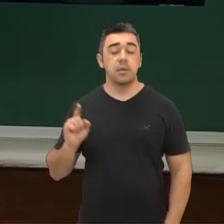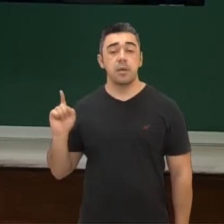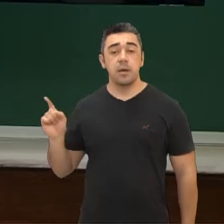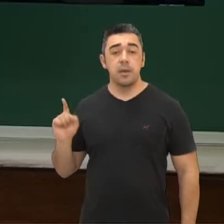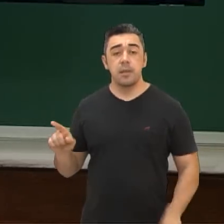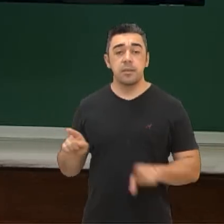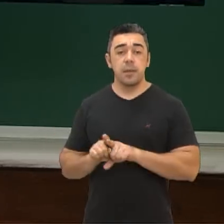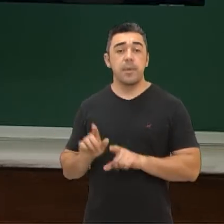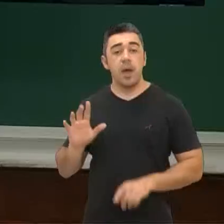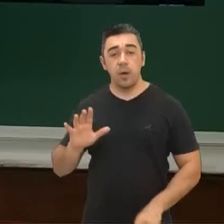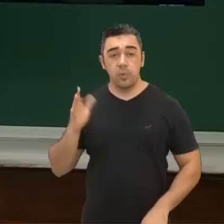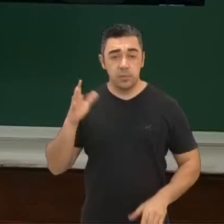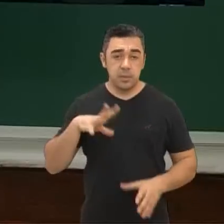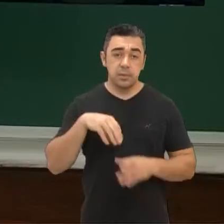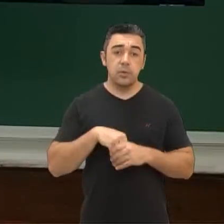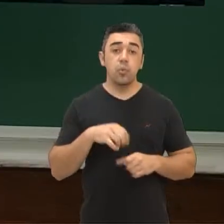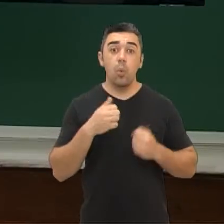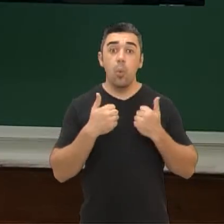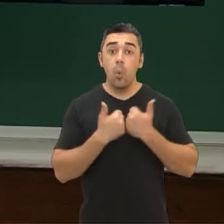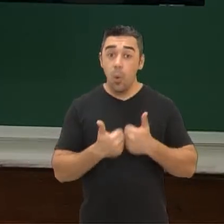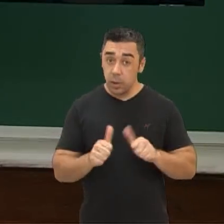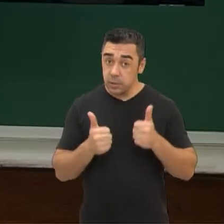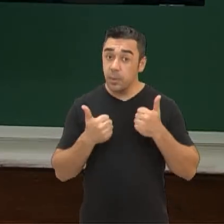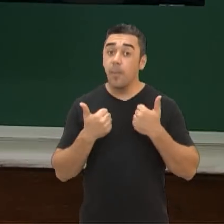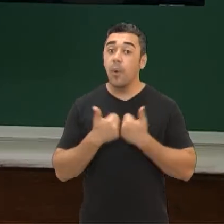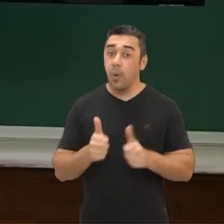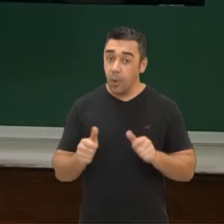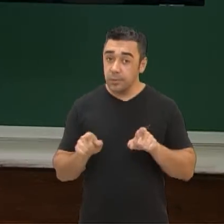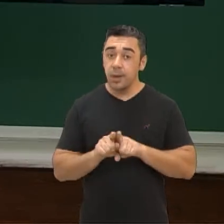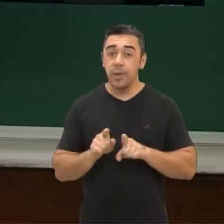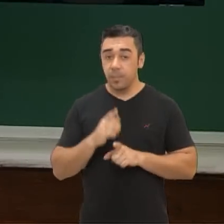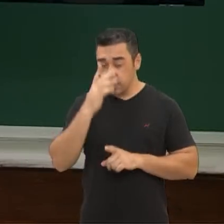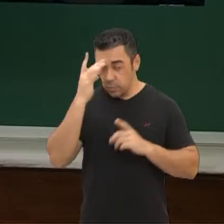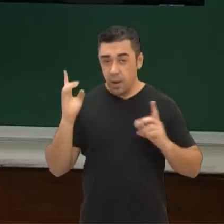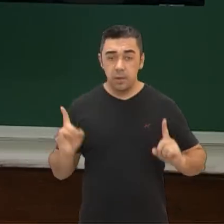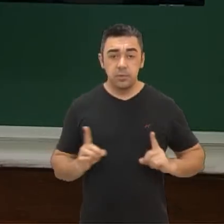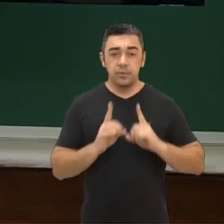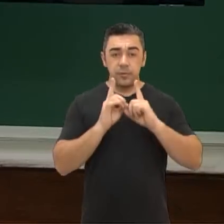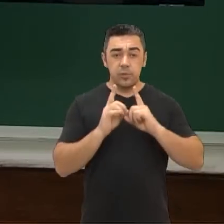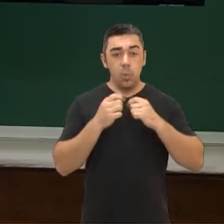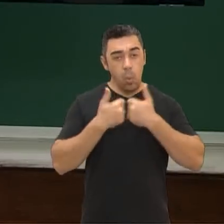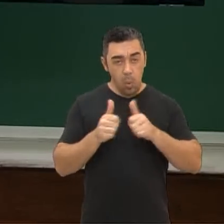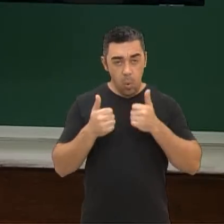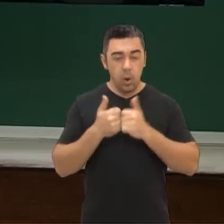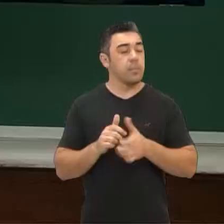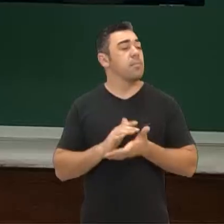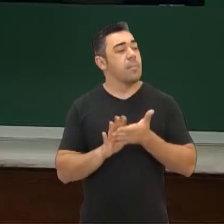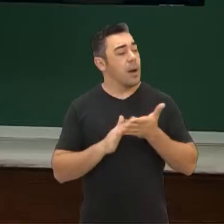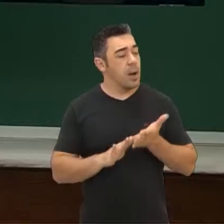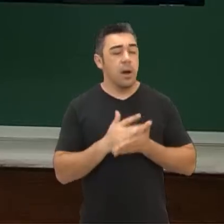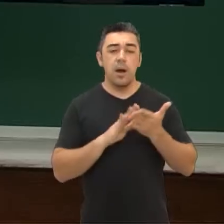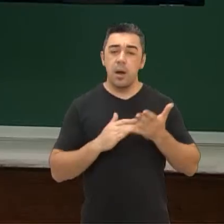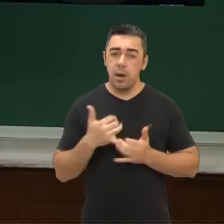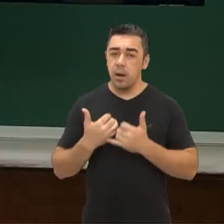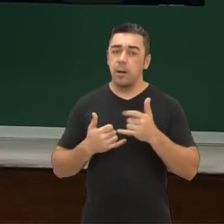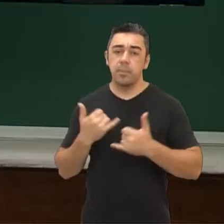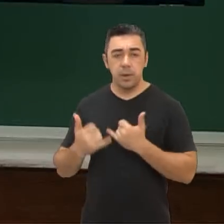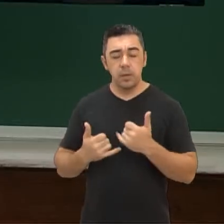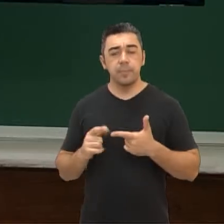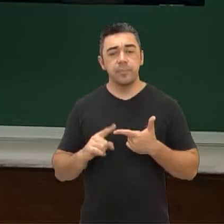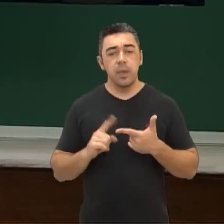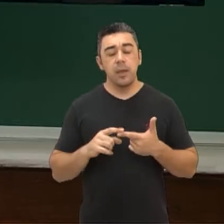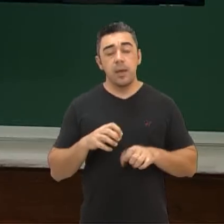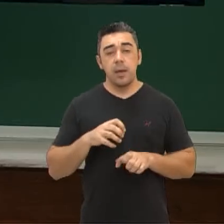aqui, e aí o pandeiro não pode parar, tem que continuar no mesmo ritmo, né? Então a apresentação nas ruas e